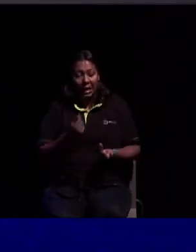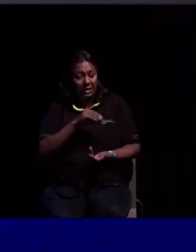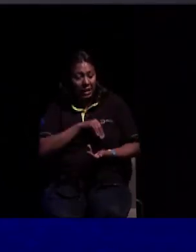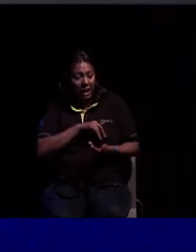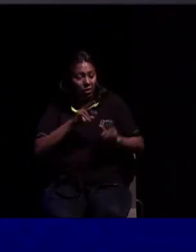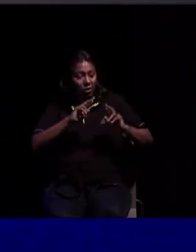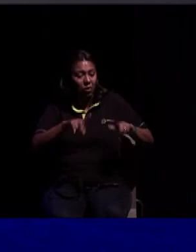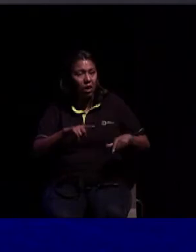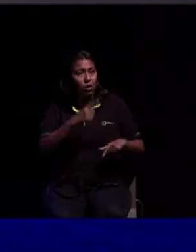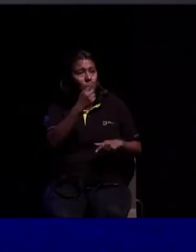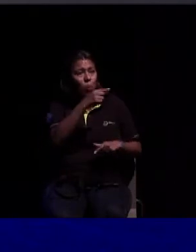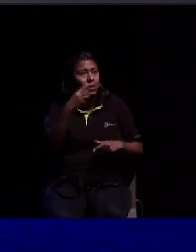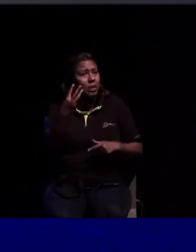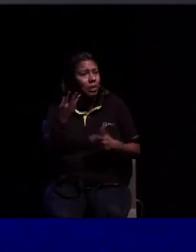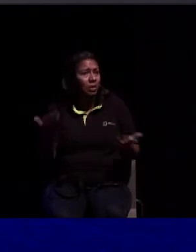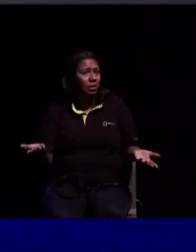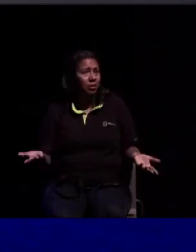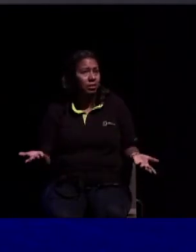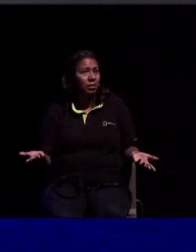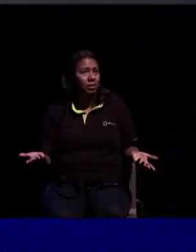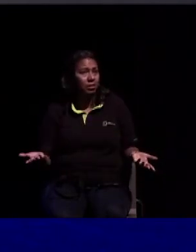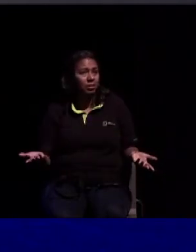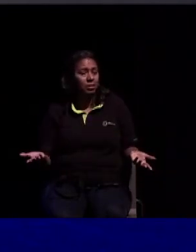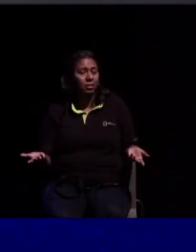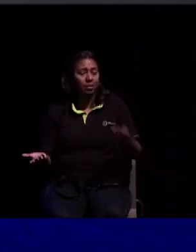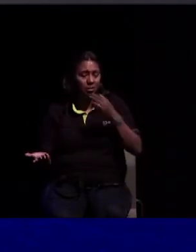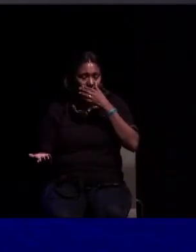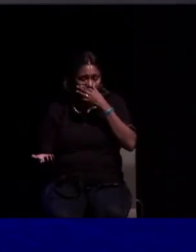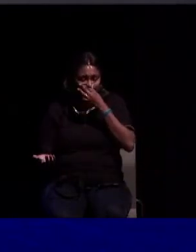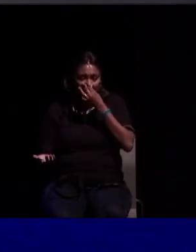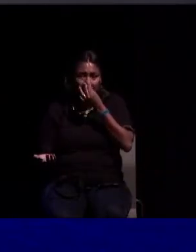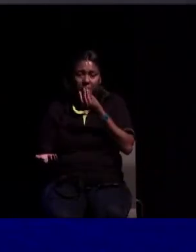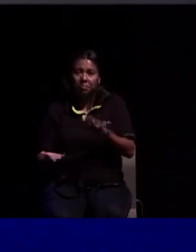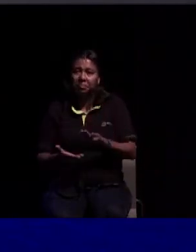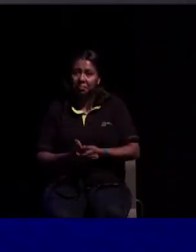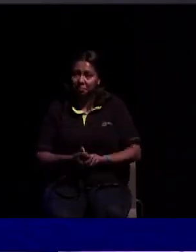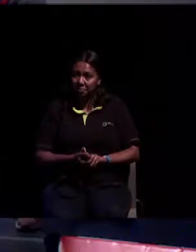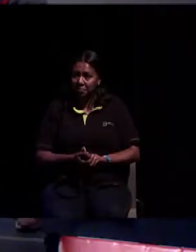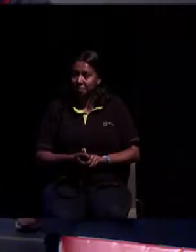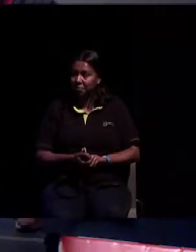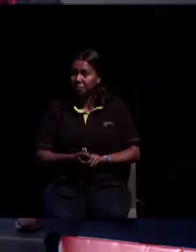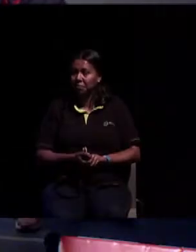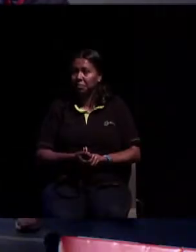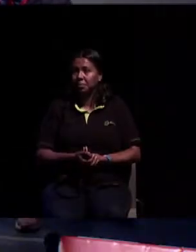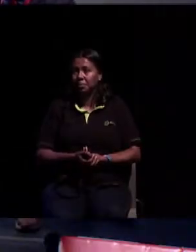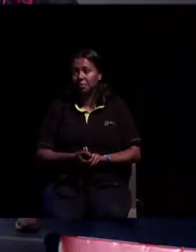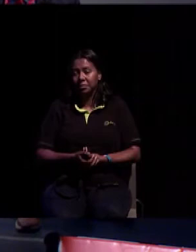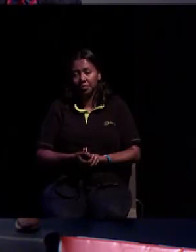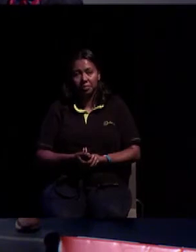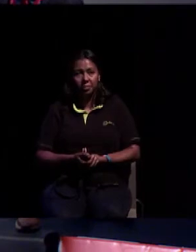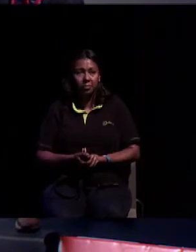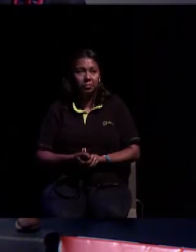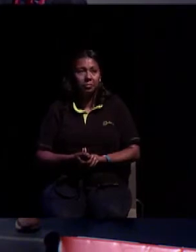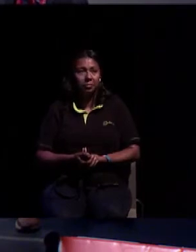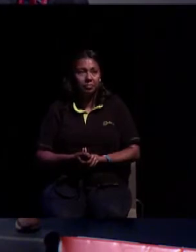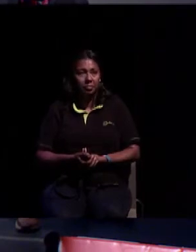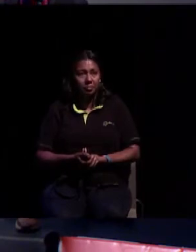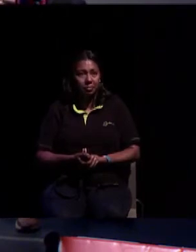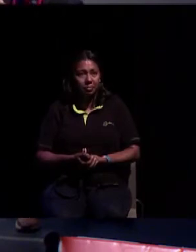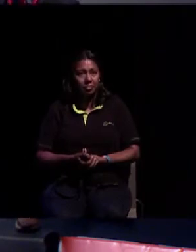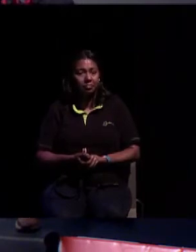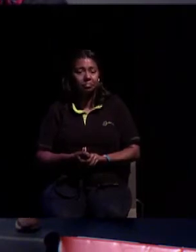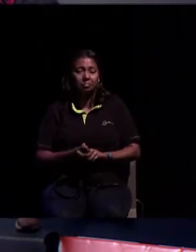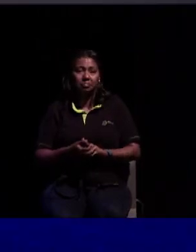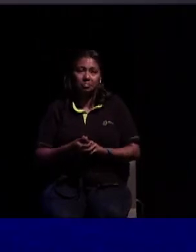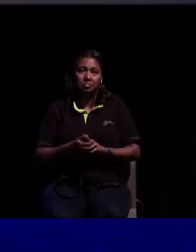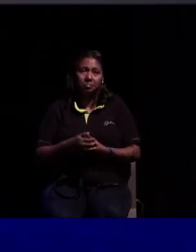Isso é comunismo, pessoal. Né? Entende? Né? Aí sim você pode, né, você se preocupa também com temas que são importantes,